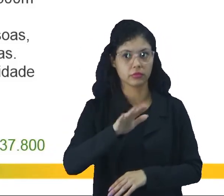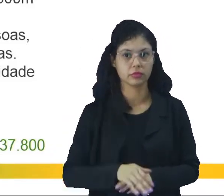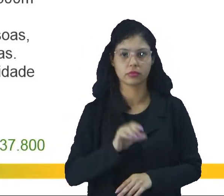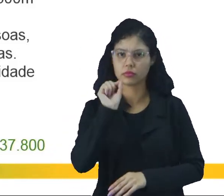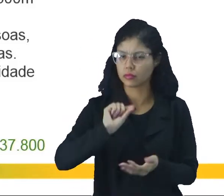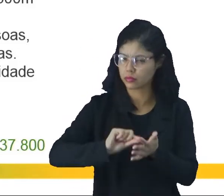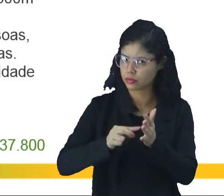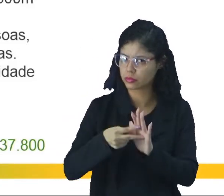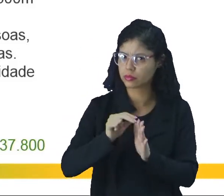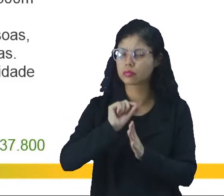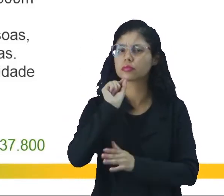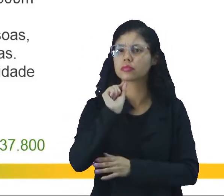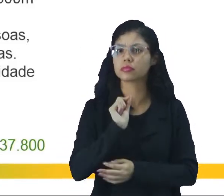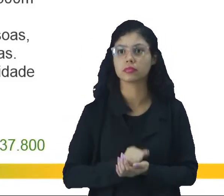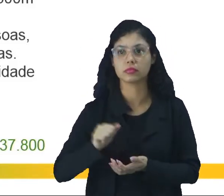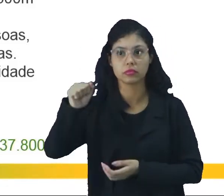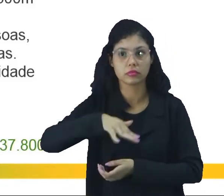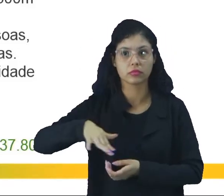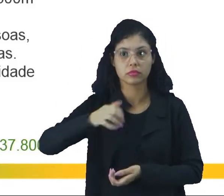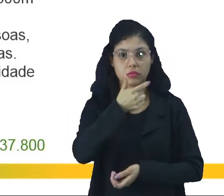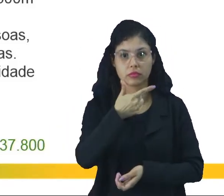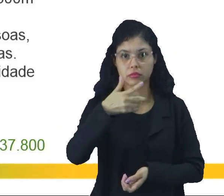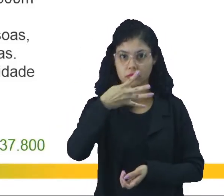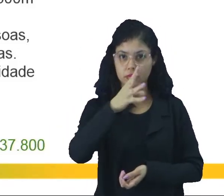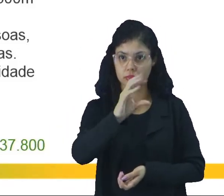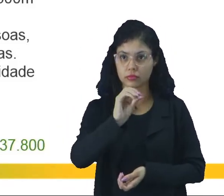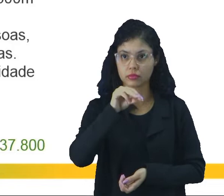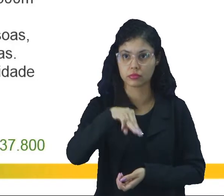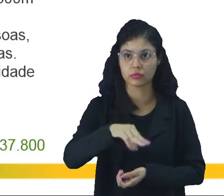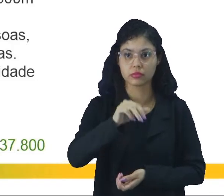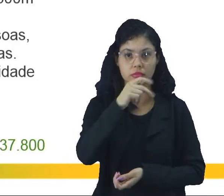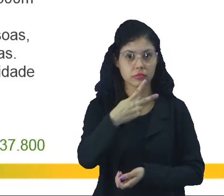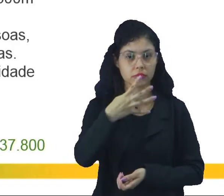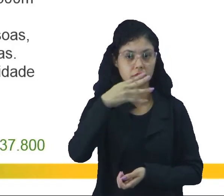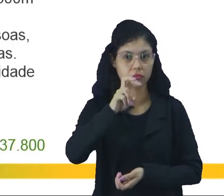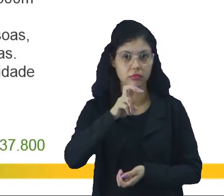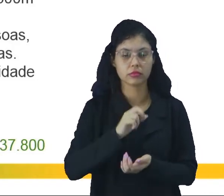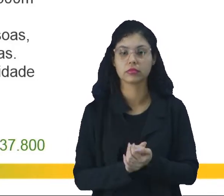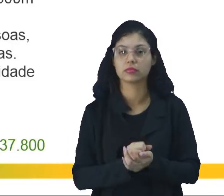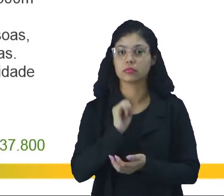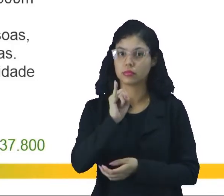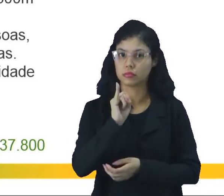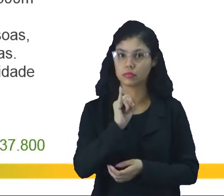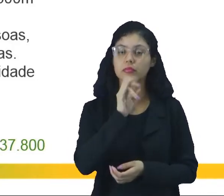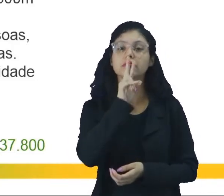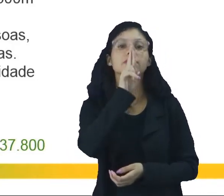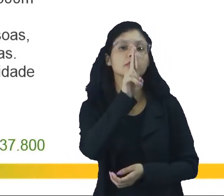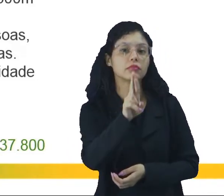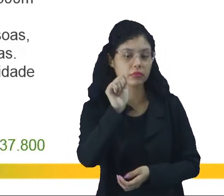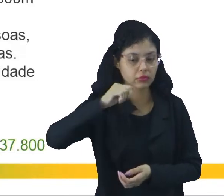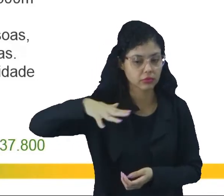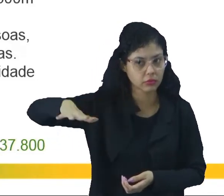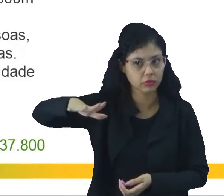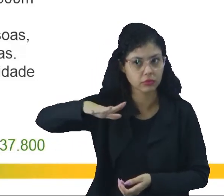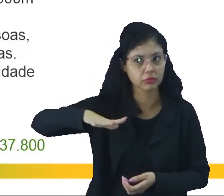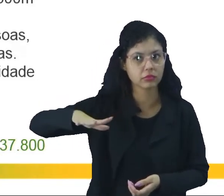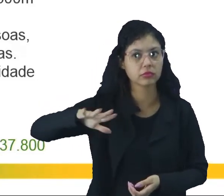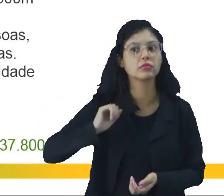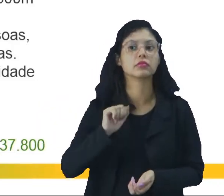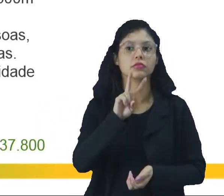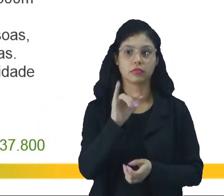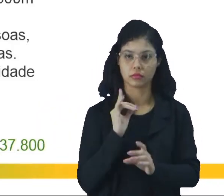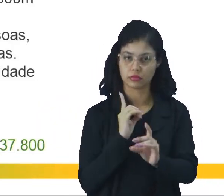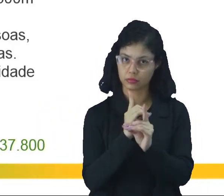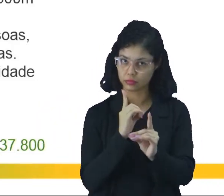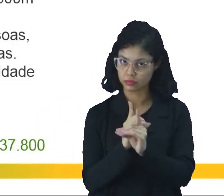Então, o que significa? O campo tem 240 por 45. Se eu calcular a área, eu vou encontrar ela em